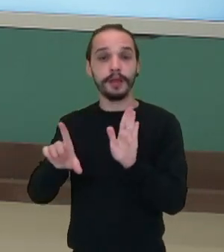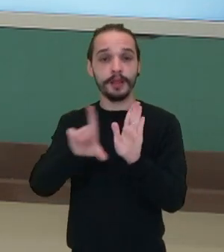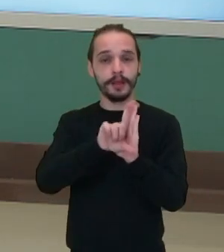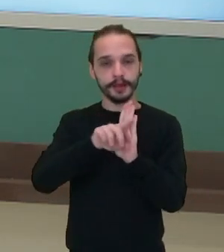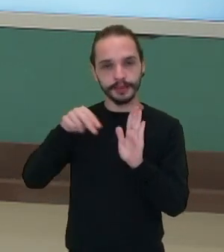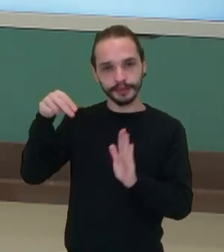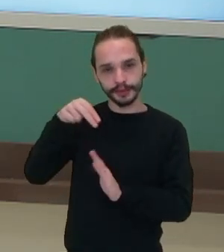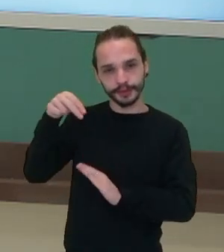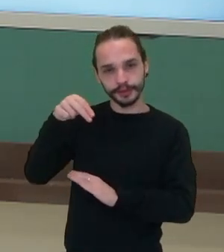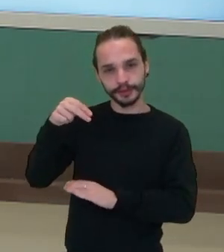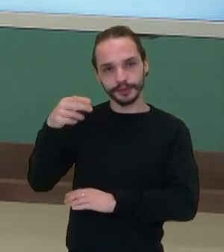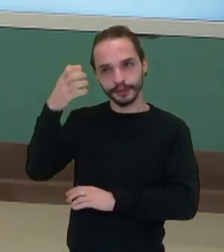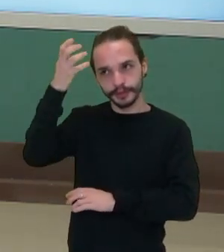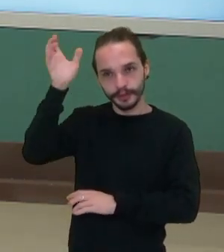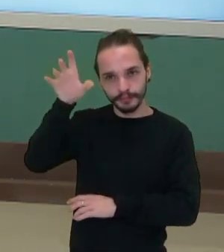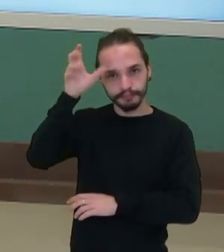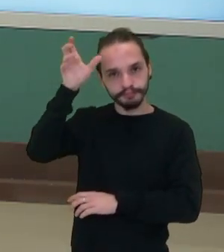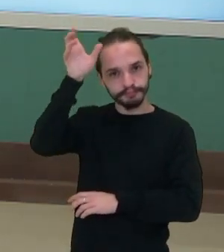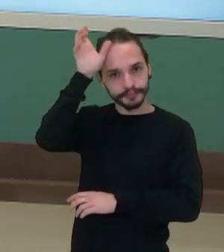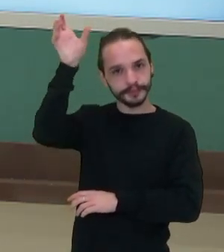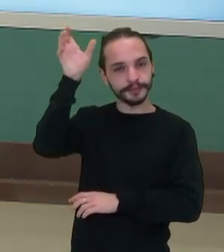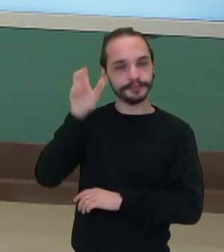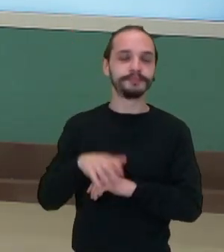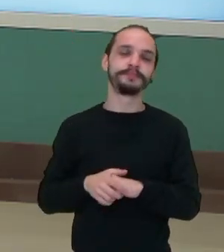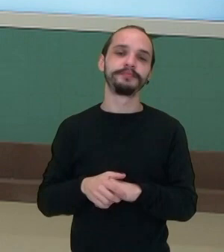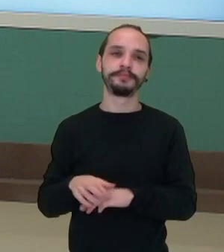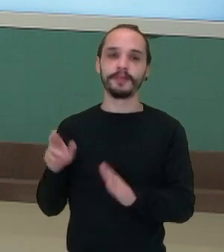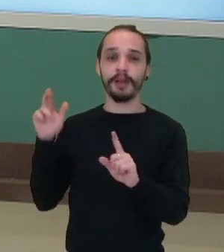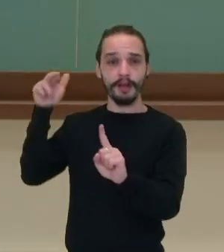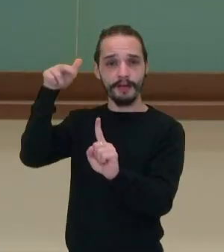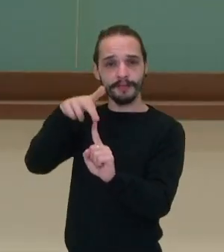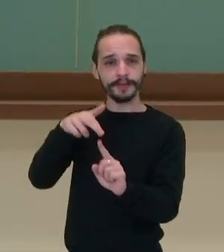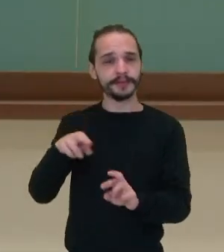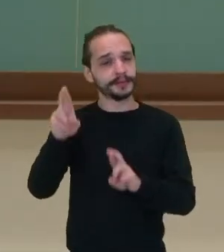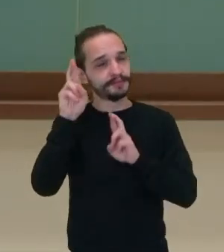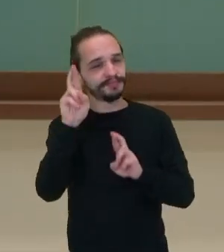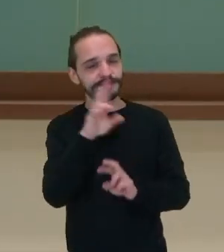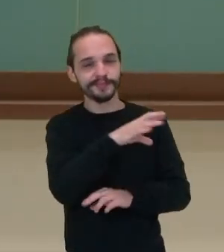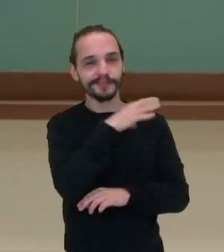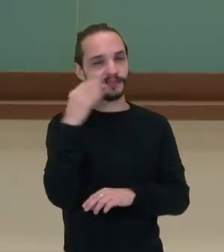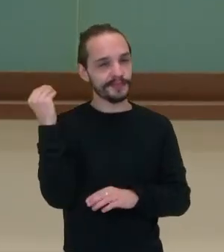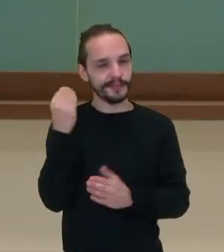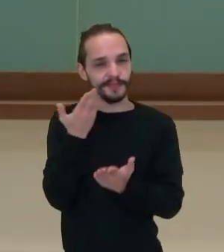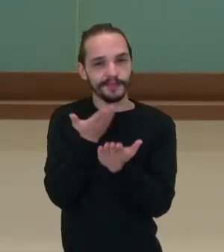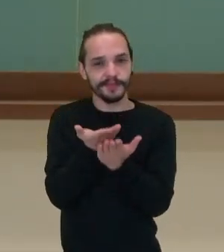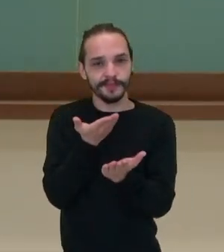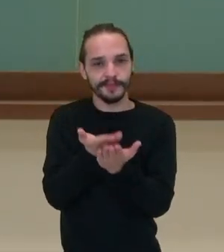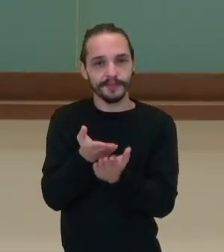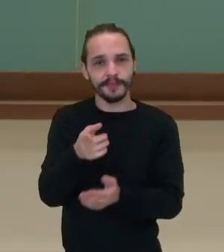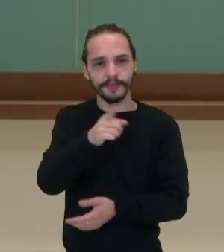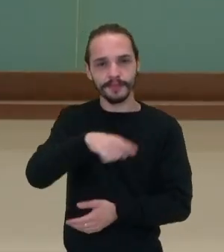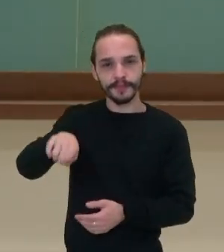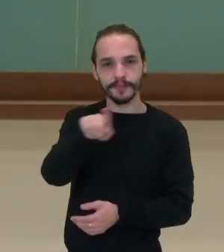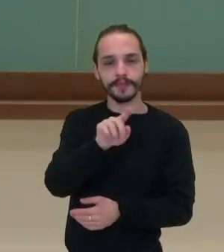ok? Está aqui as nossas referências. E eu espero que vocês tenham gostado dessa aula, espero que